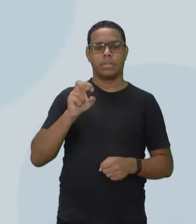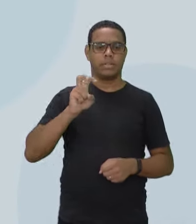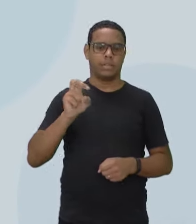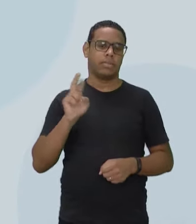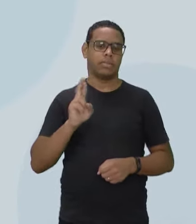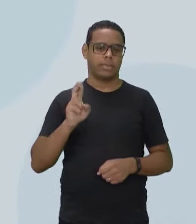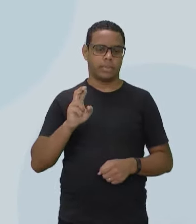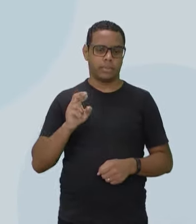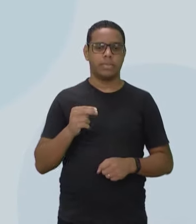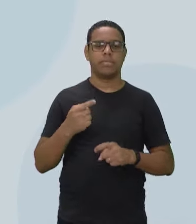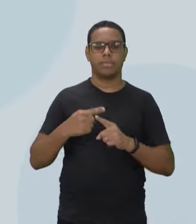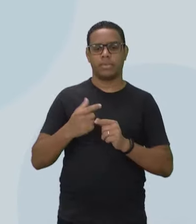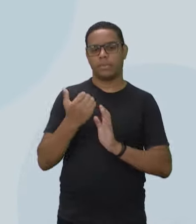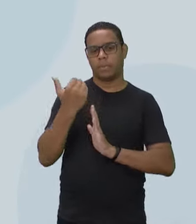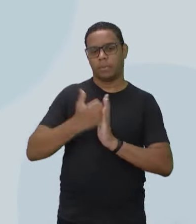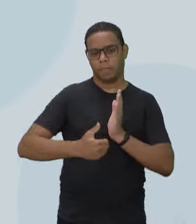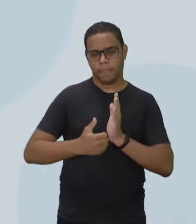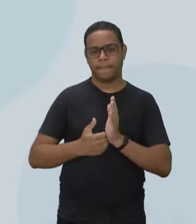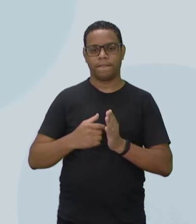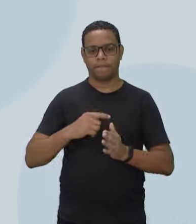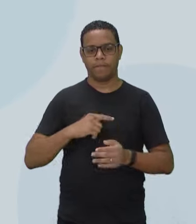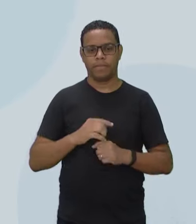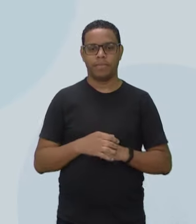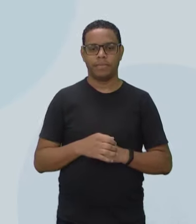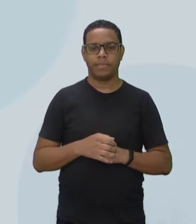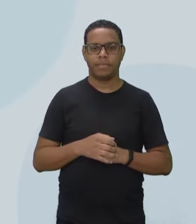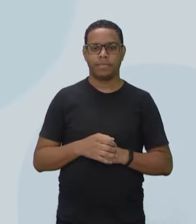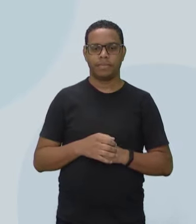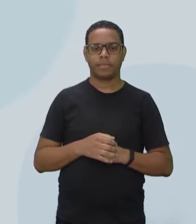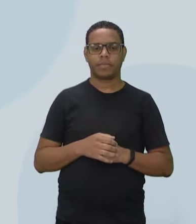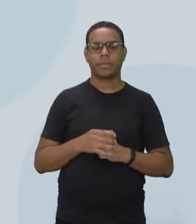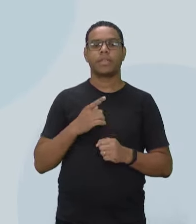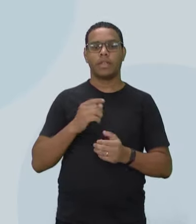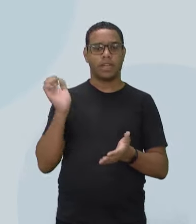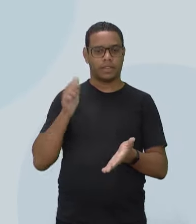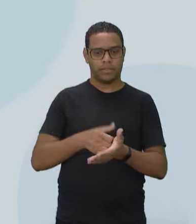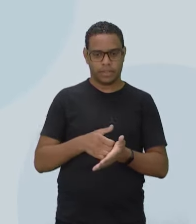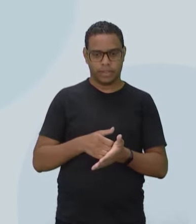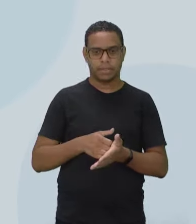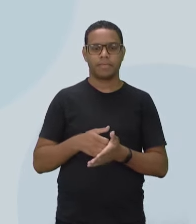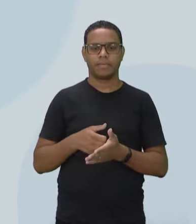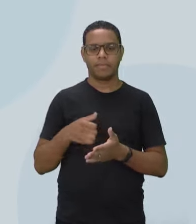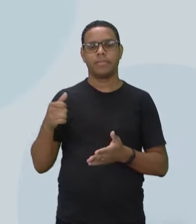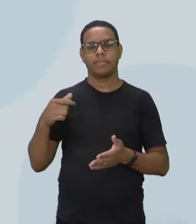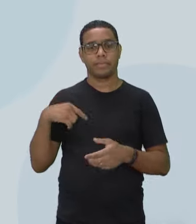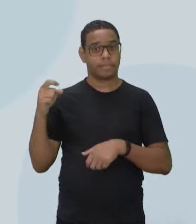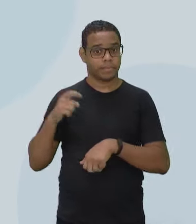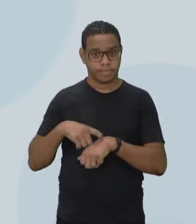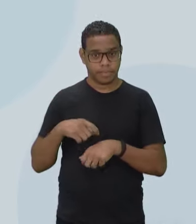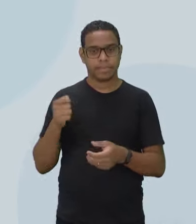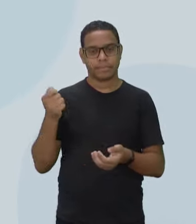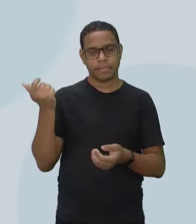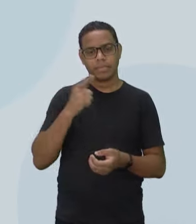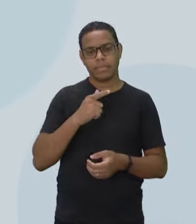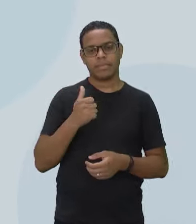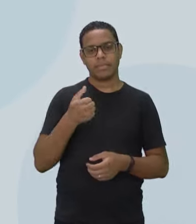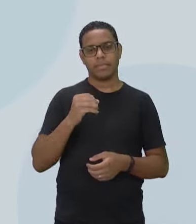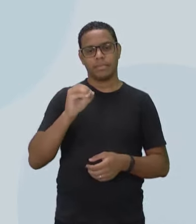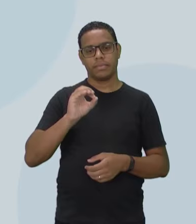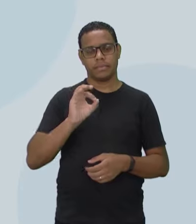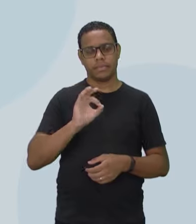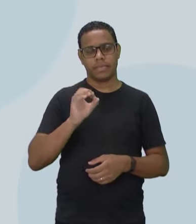porque teria um descontinho se ela pagasse a conta à vista aí, se ela pagasse a conta na hora que ela estivesse